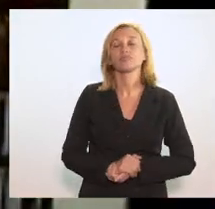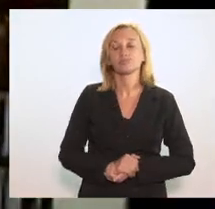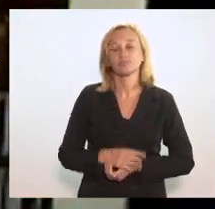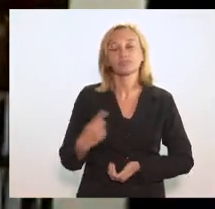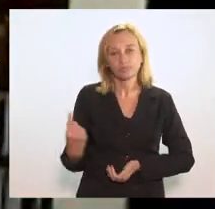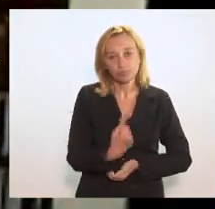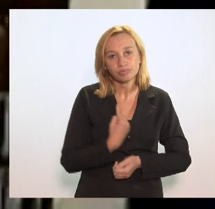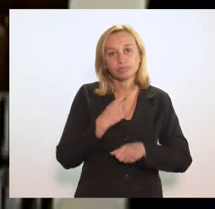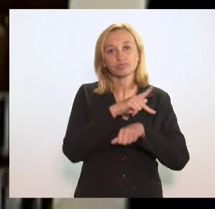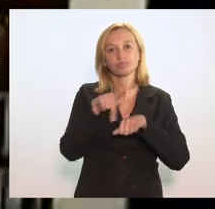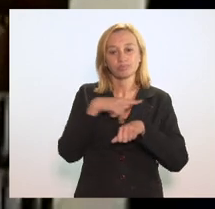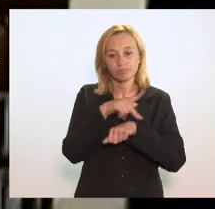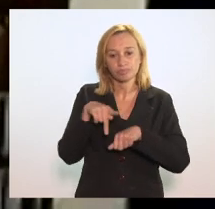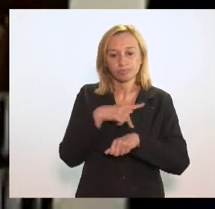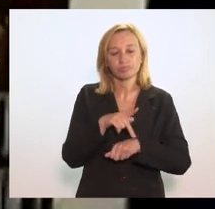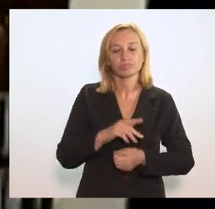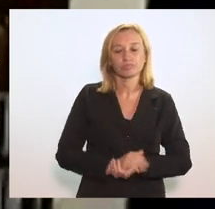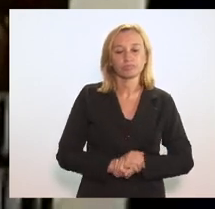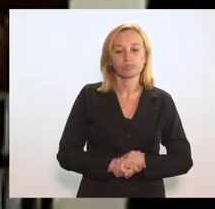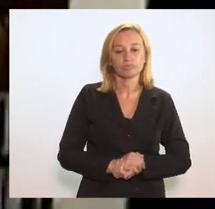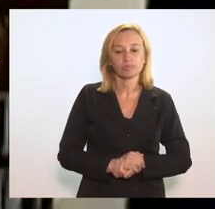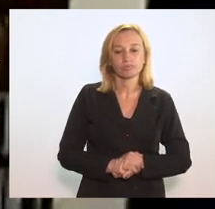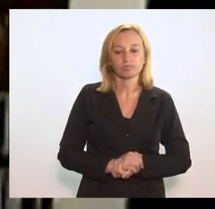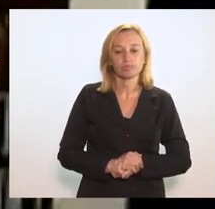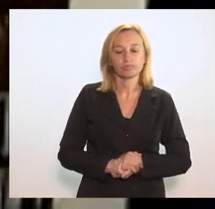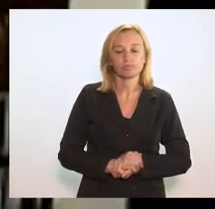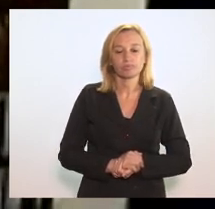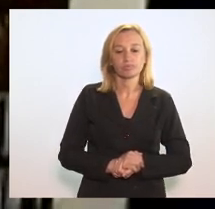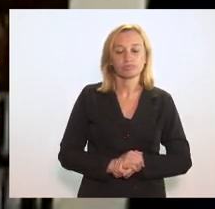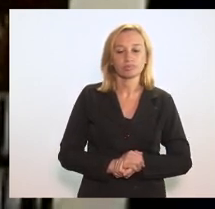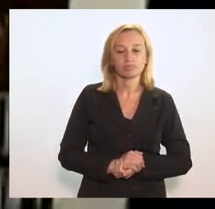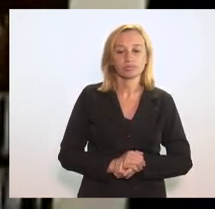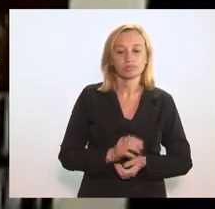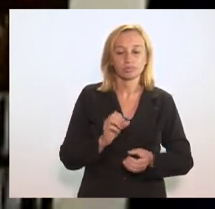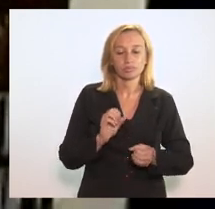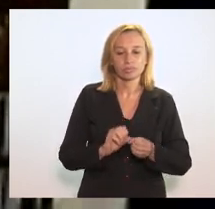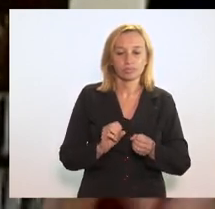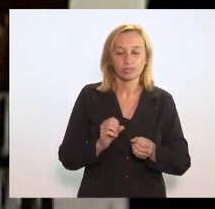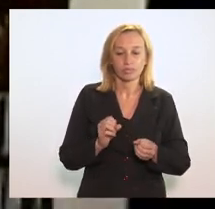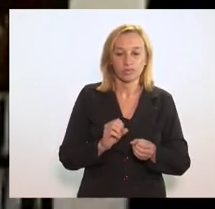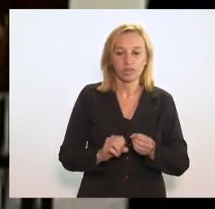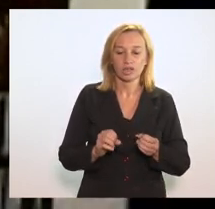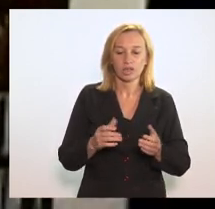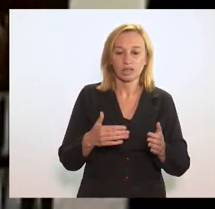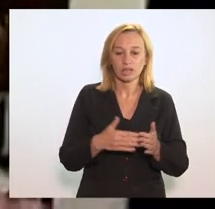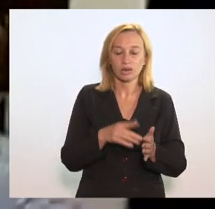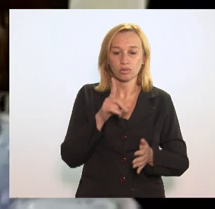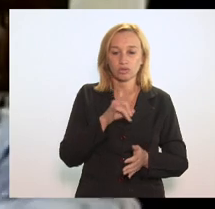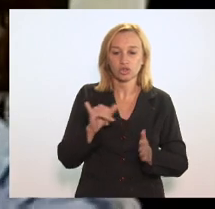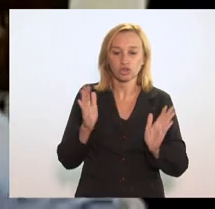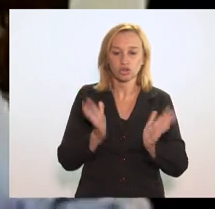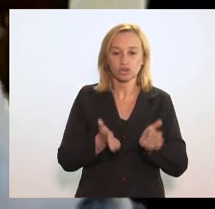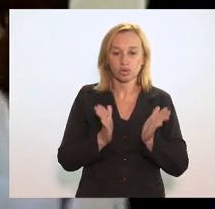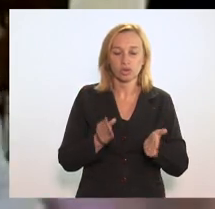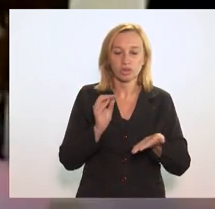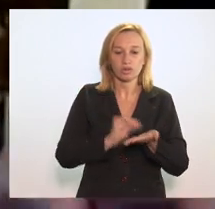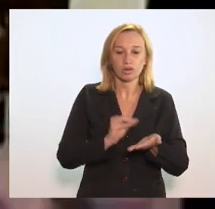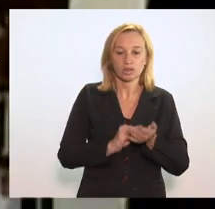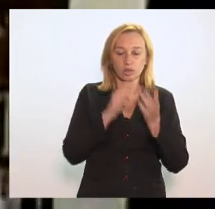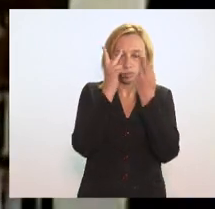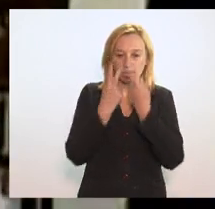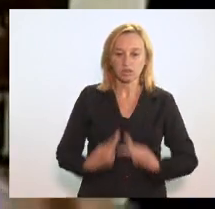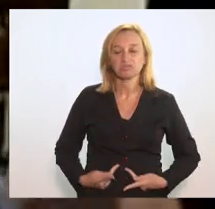nosso país, como tem sido adotada até os dias atuais. Desumana, é realmente um